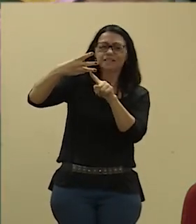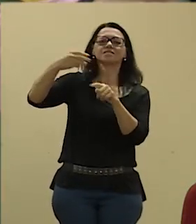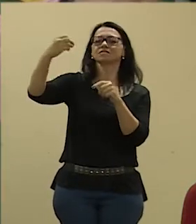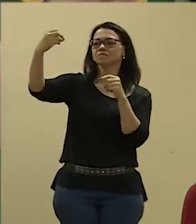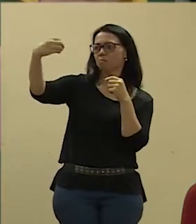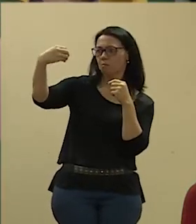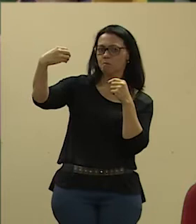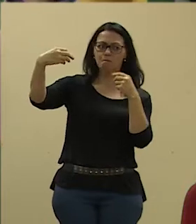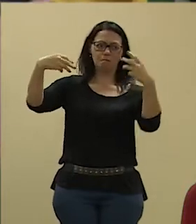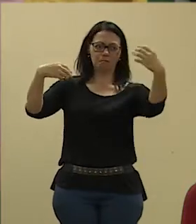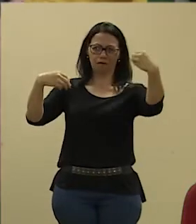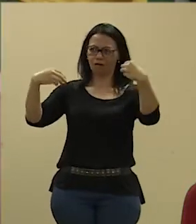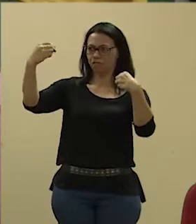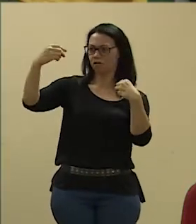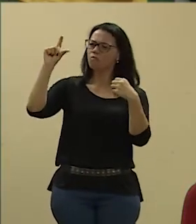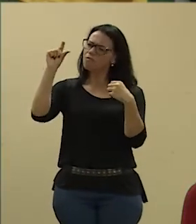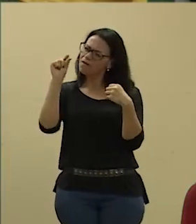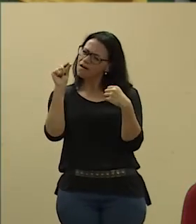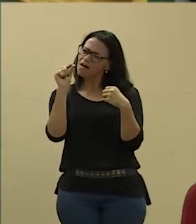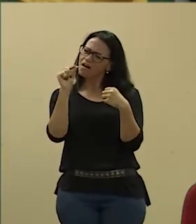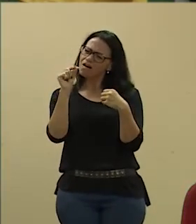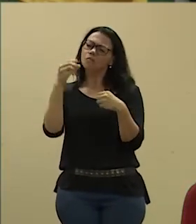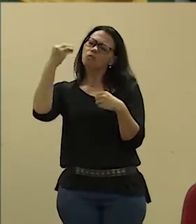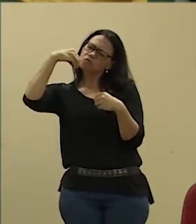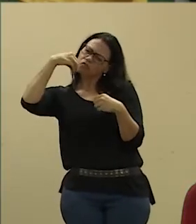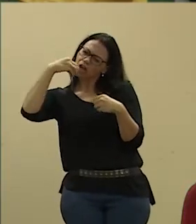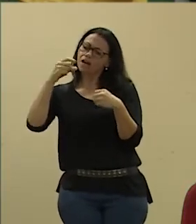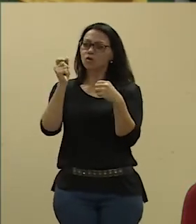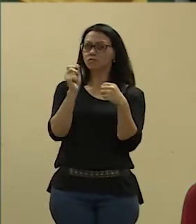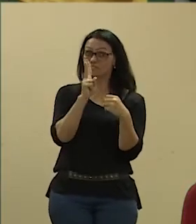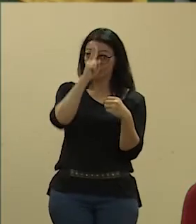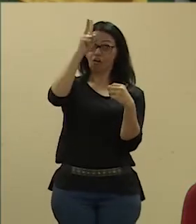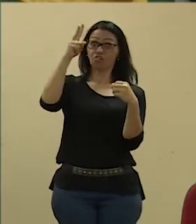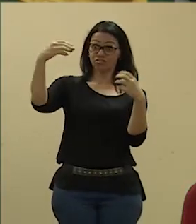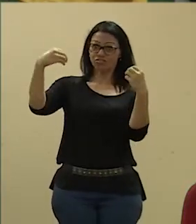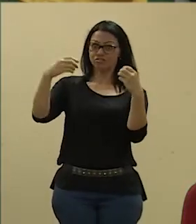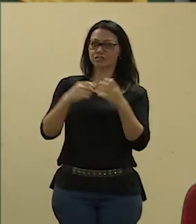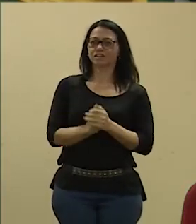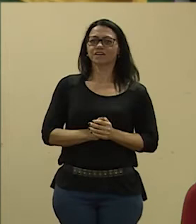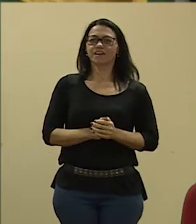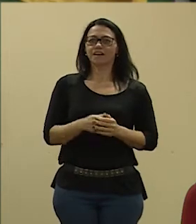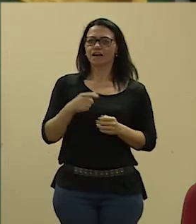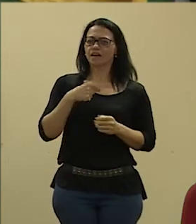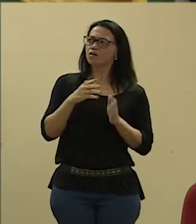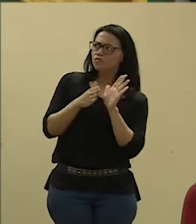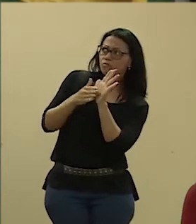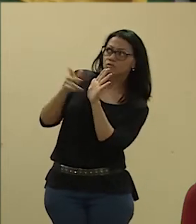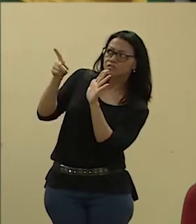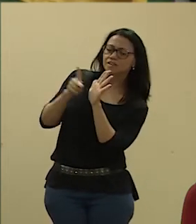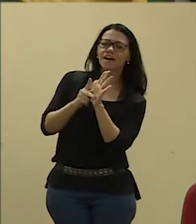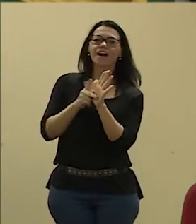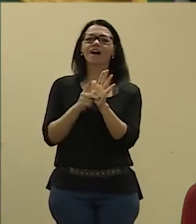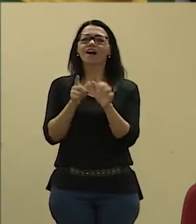outro então afastar um pouco mais essa aqui sabem que sou já fica muito bem iluminada eu ia trazer um exemplo de um vídeo teste que eu fiz não é que eu estou montando um